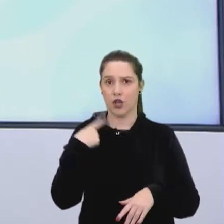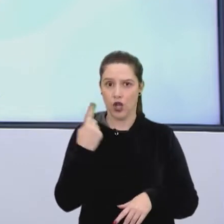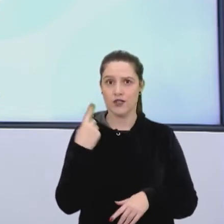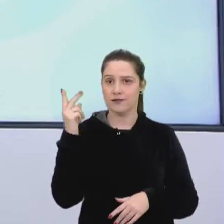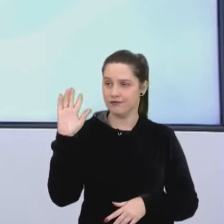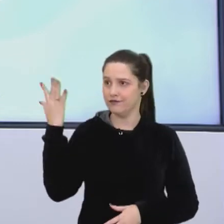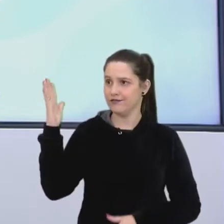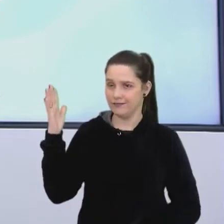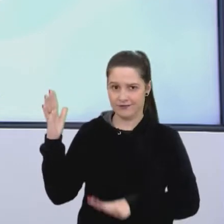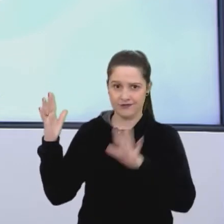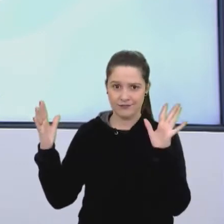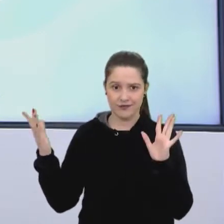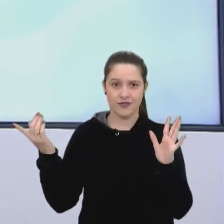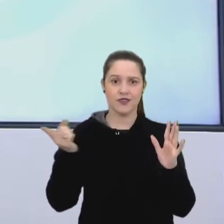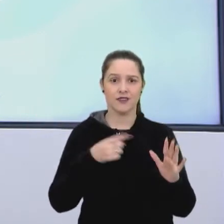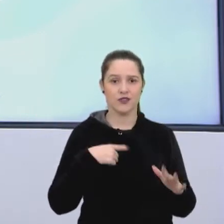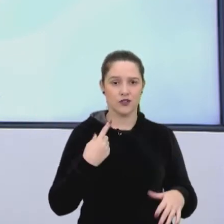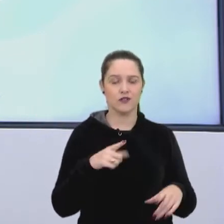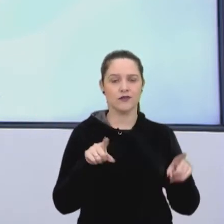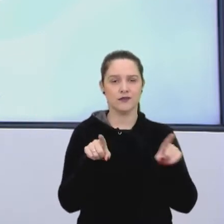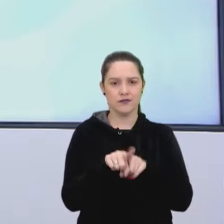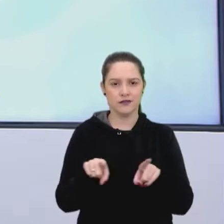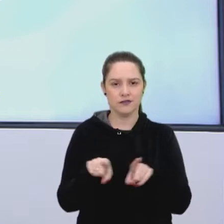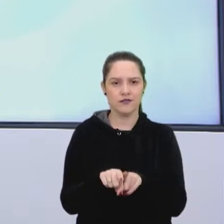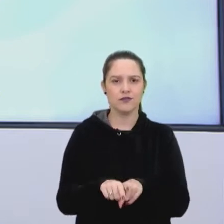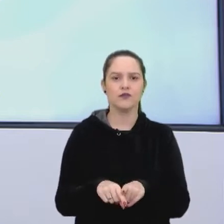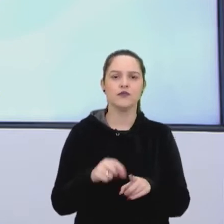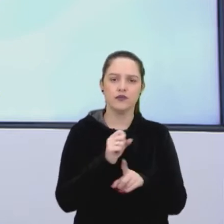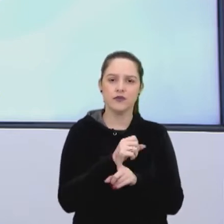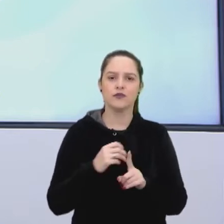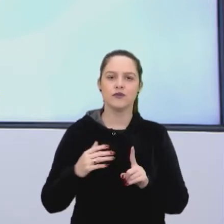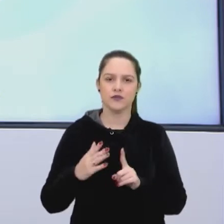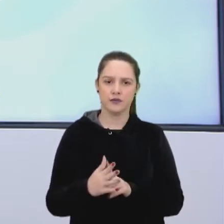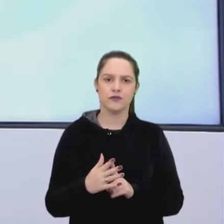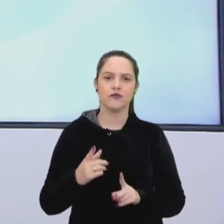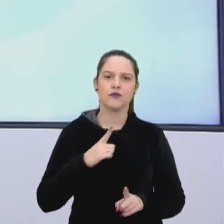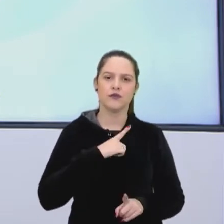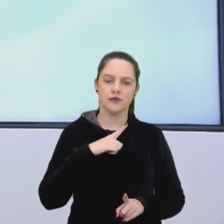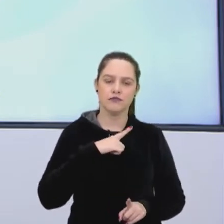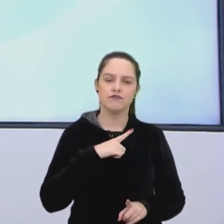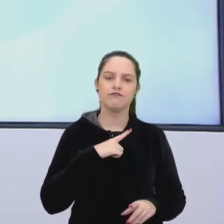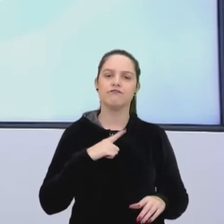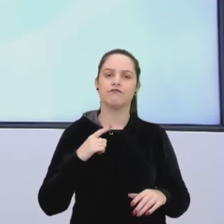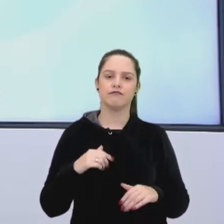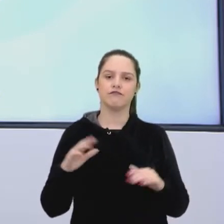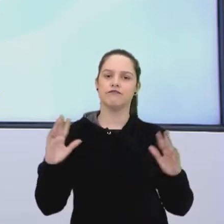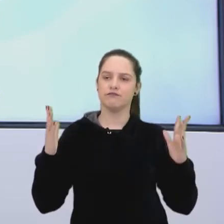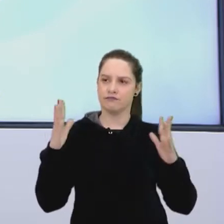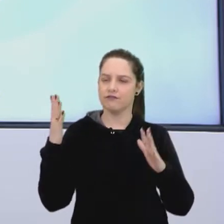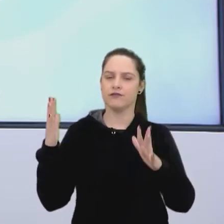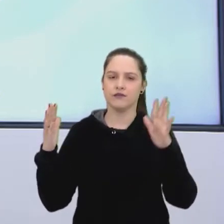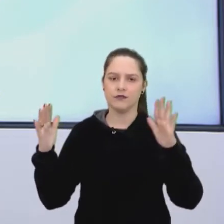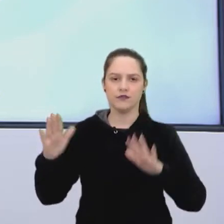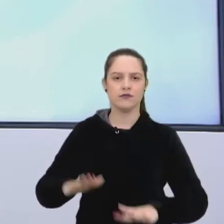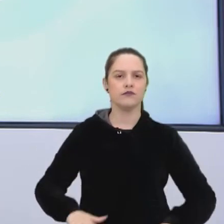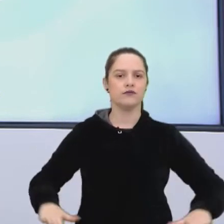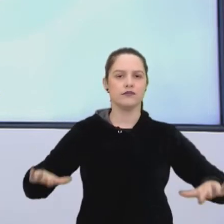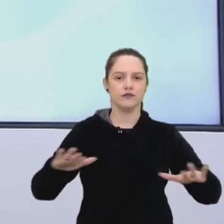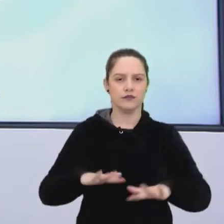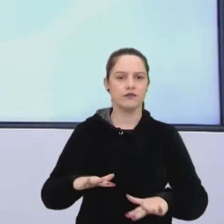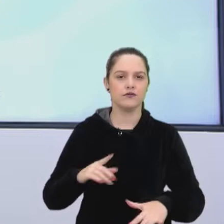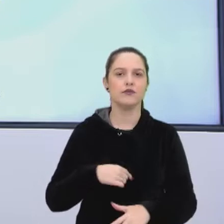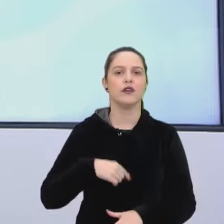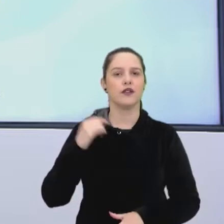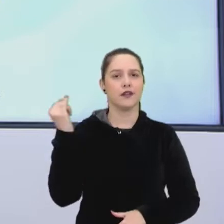das nossas costas marinhas aí, na qual o Brasil aí tem aí essas regiões aí marinhas, era de